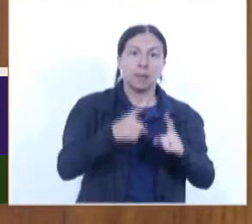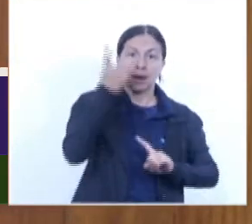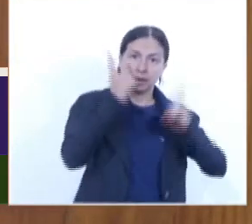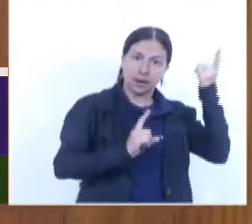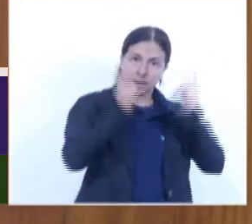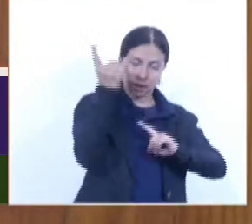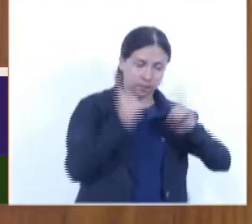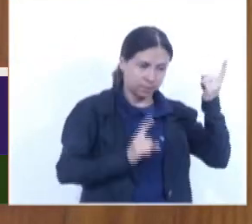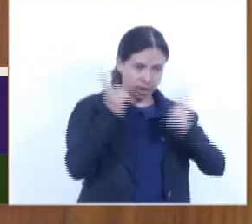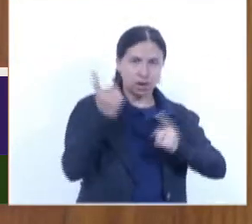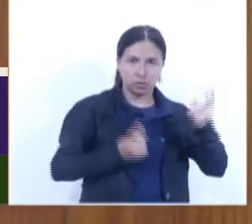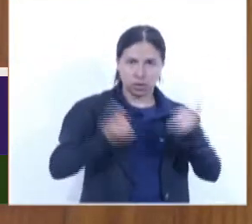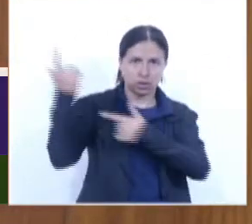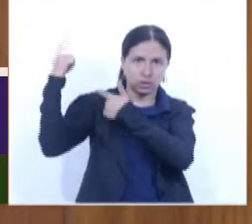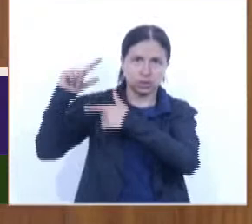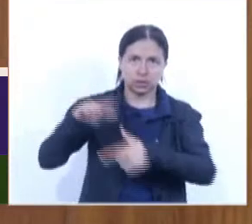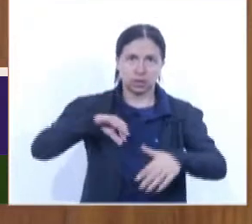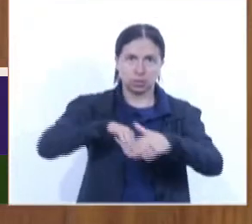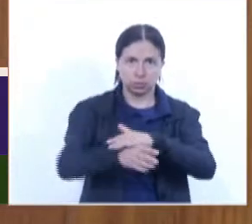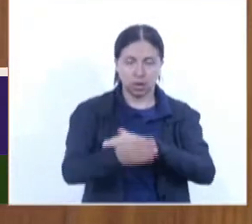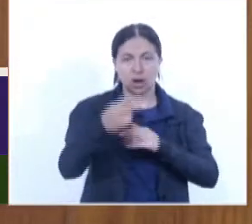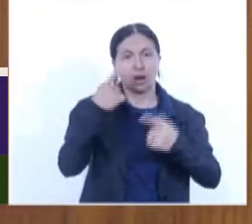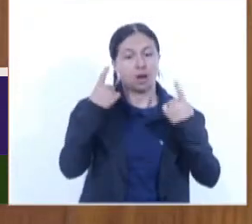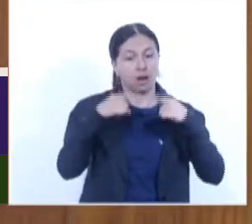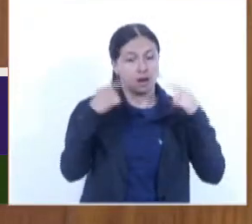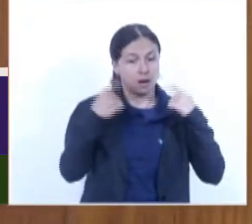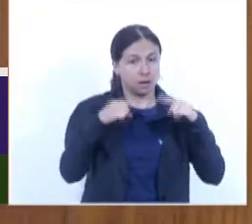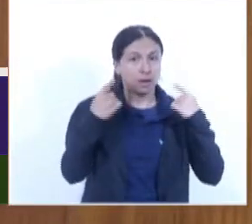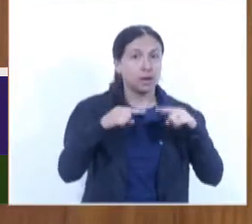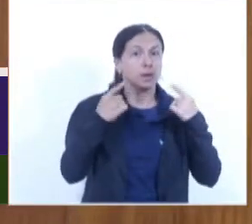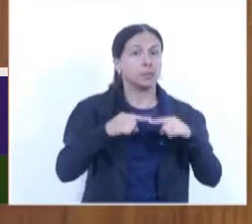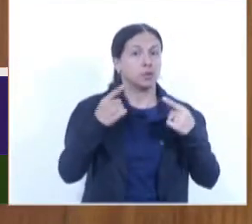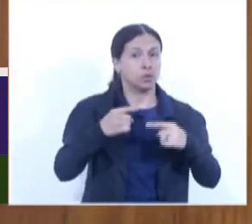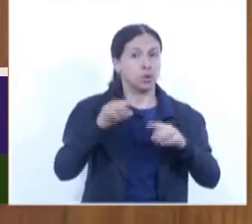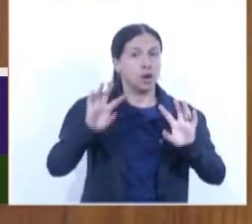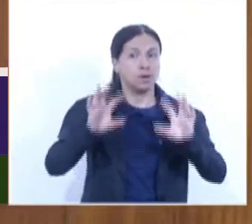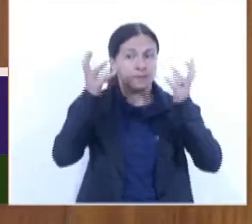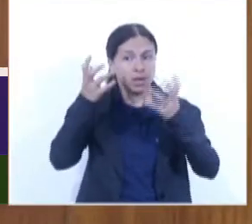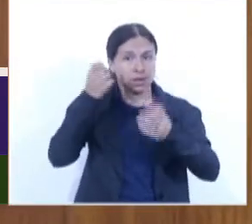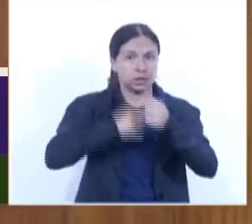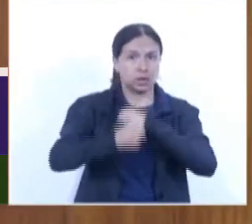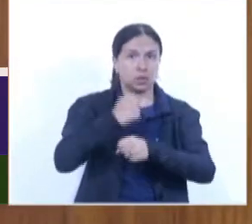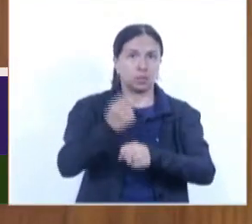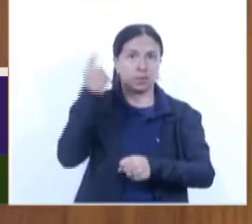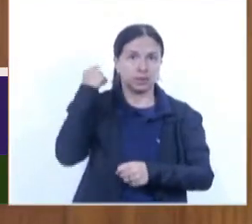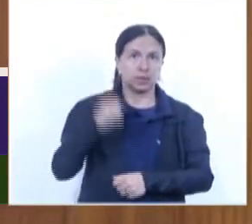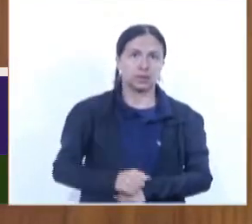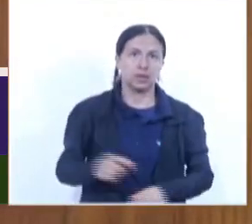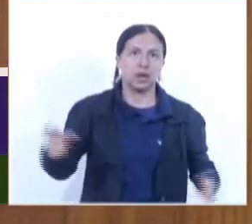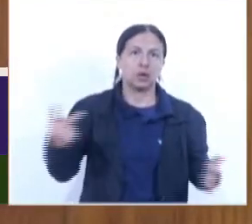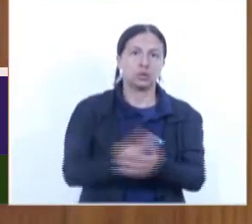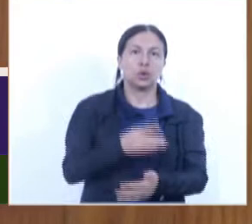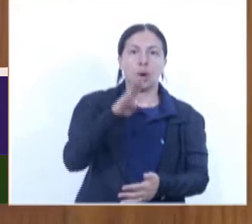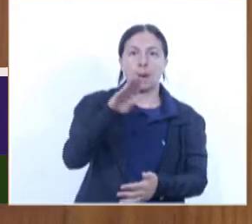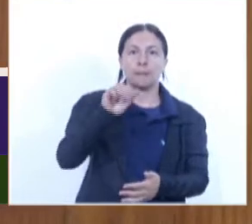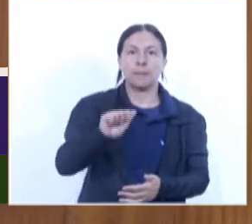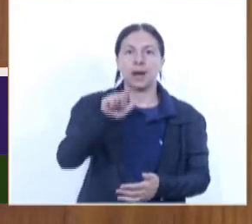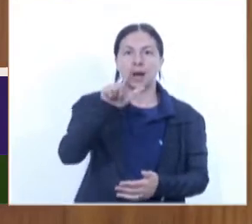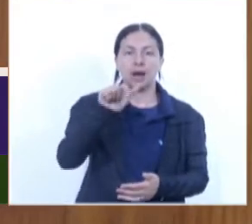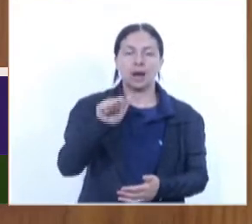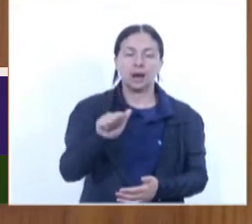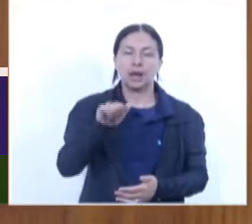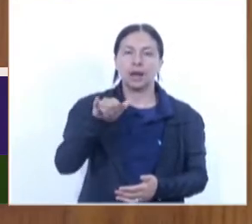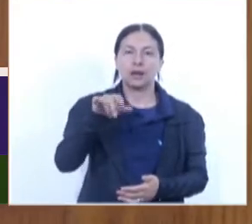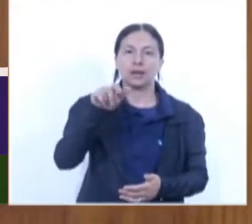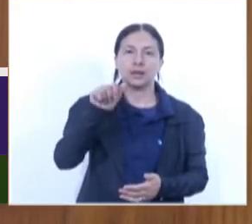na cidade reclamou muito a festa acontecer na balaiadas a festa não